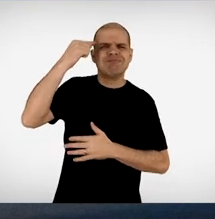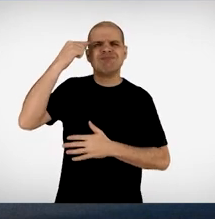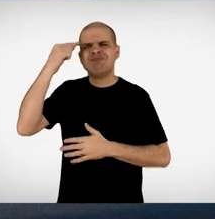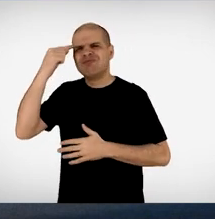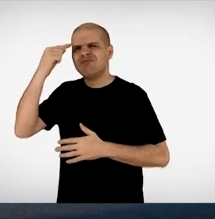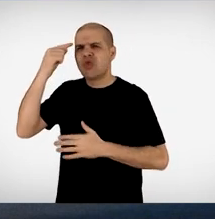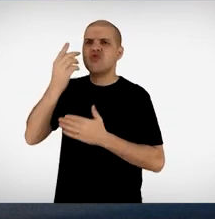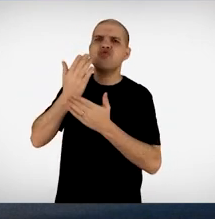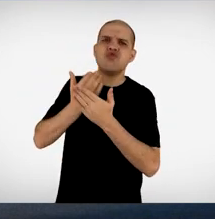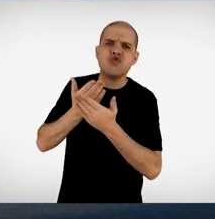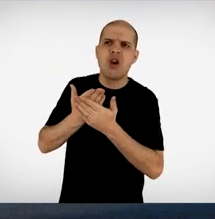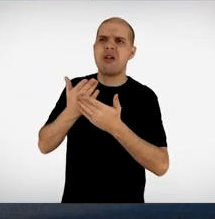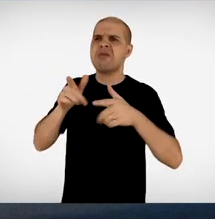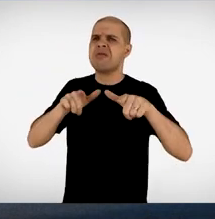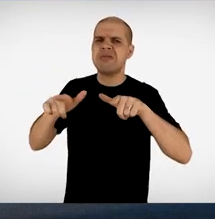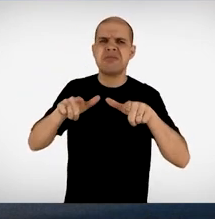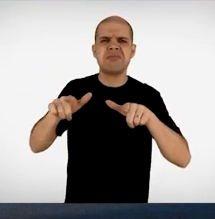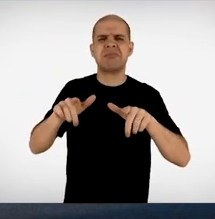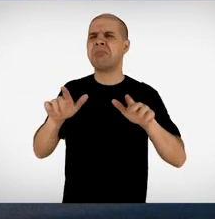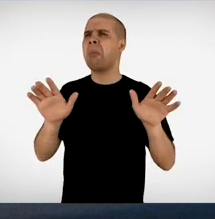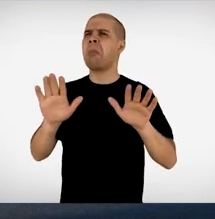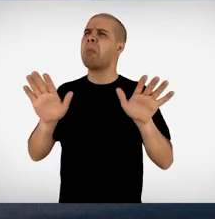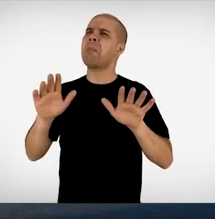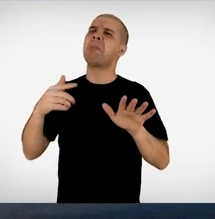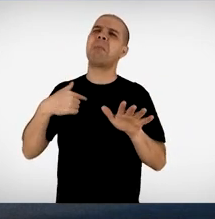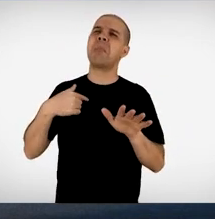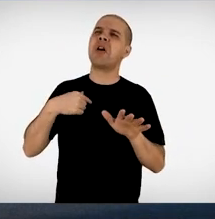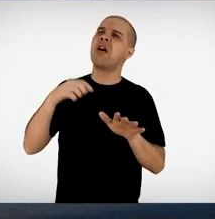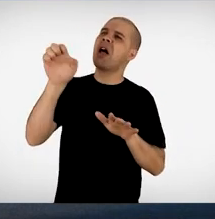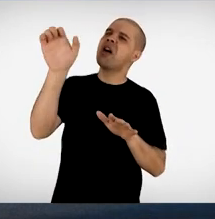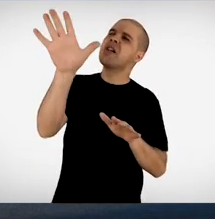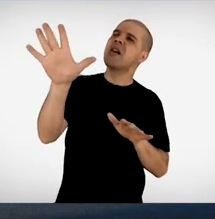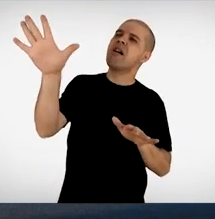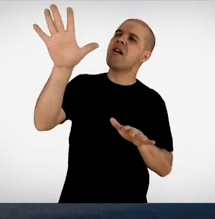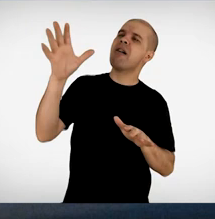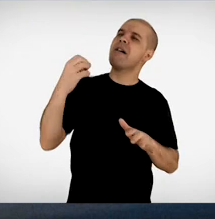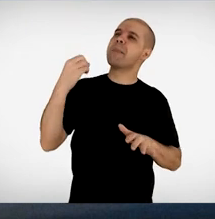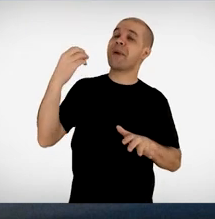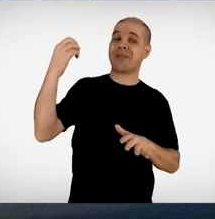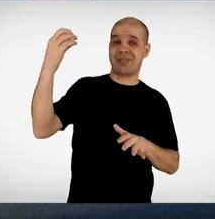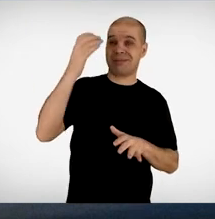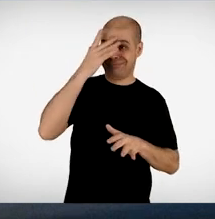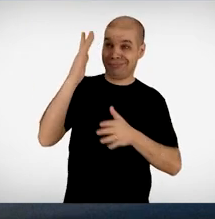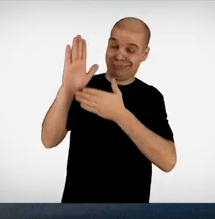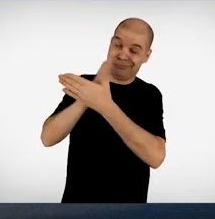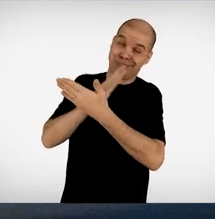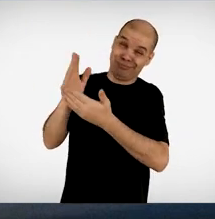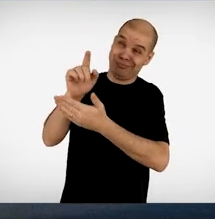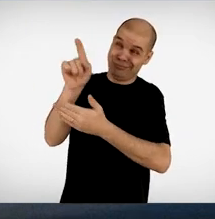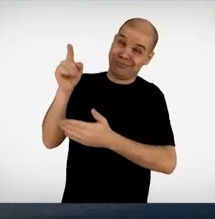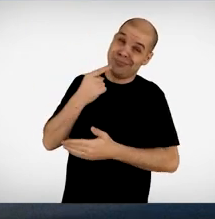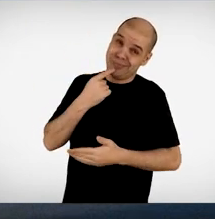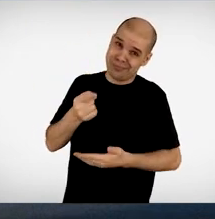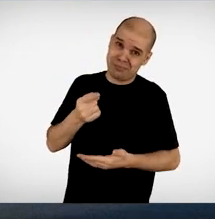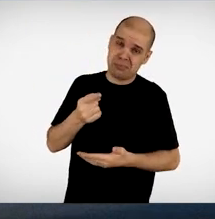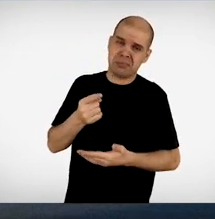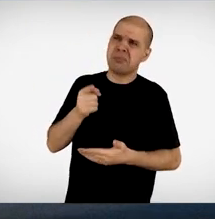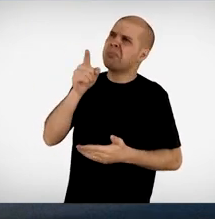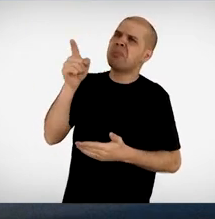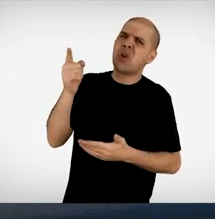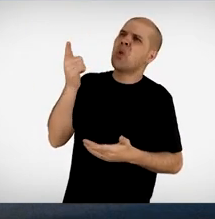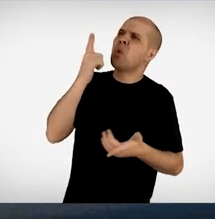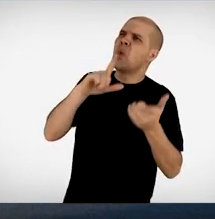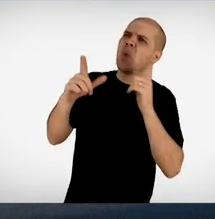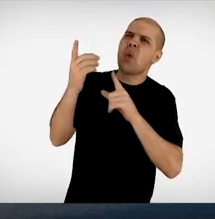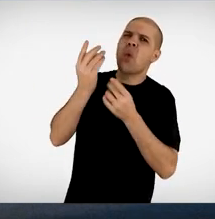aquela coisa do dinheiro do avô, da herança, né? Que eu não tive esse avô, não tive nenhum tio, não tive nada. Então, com